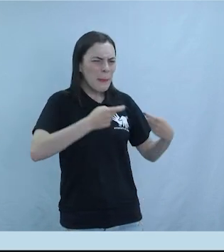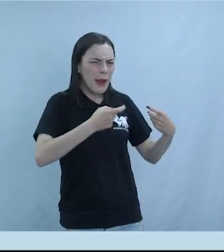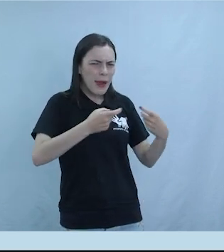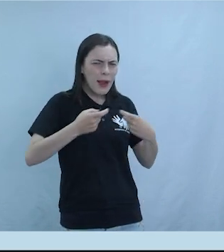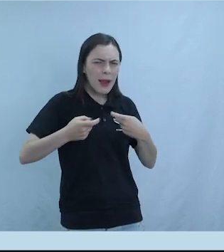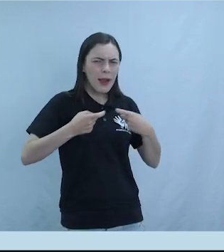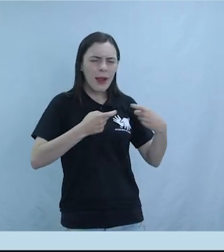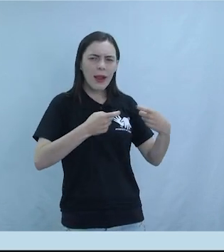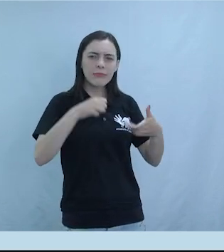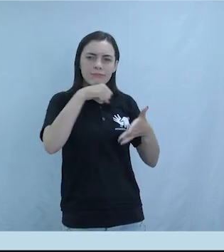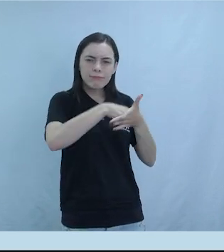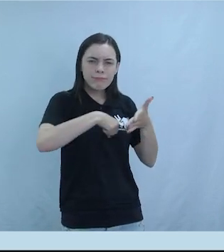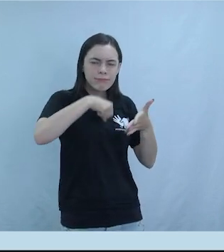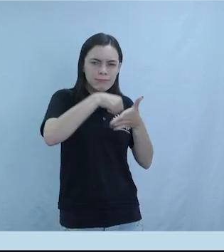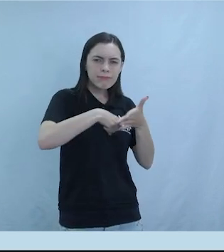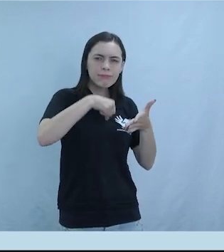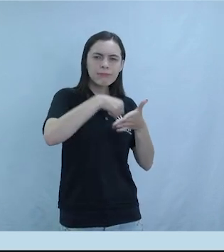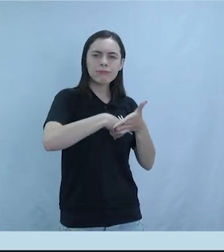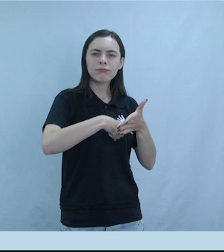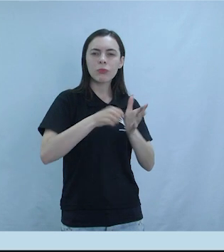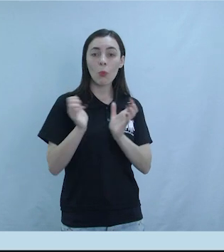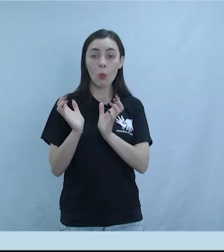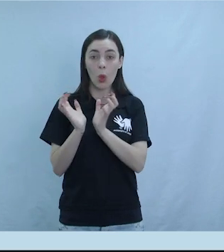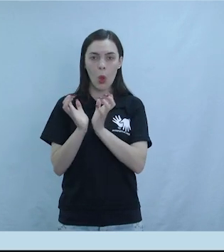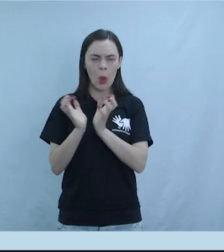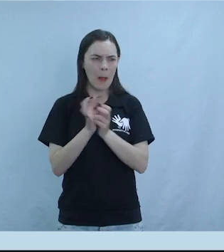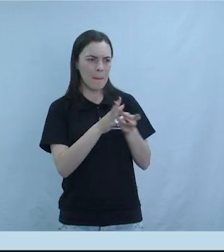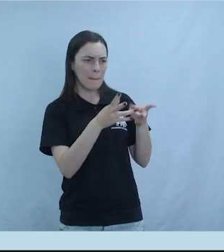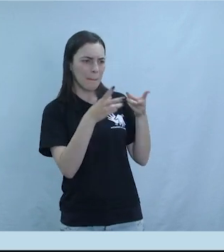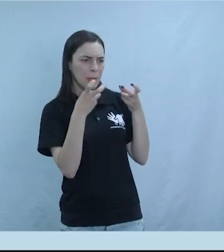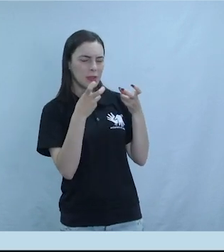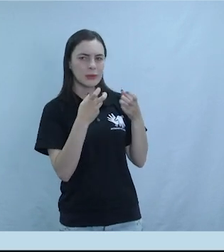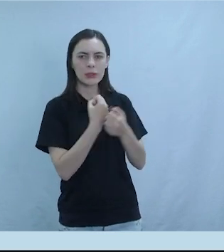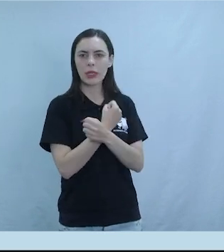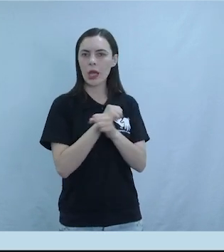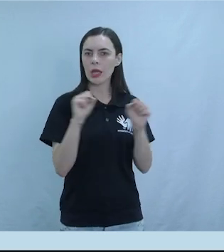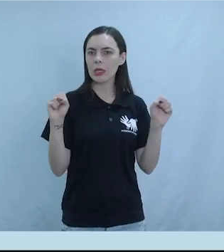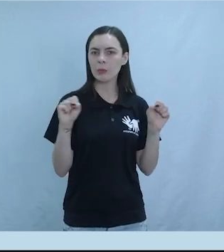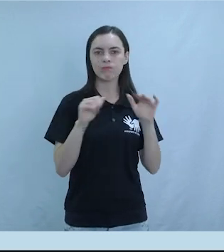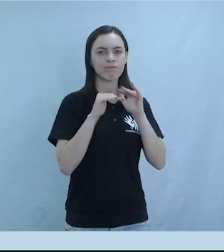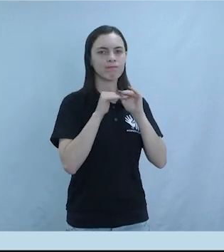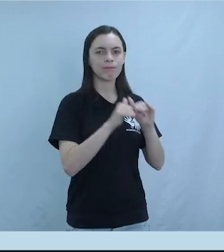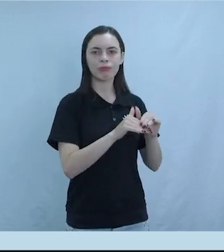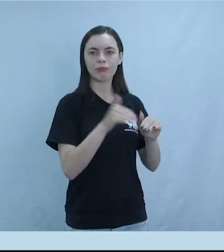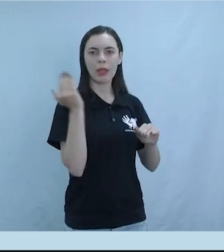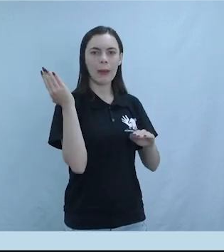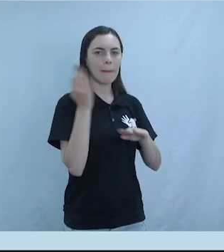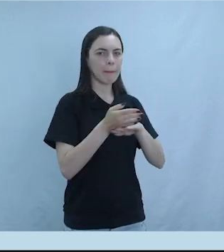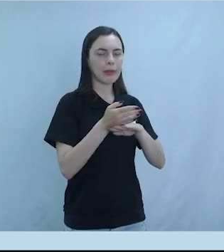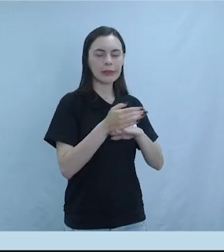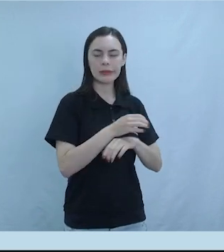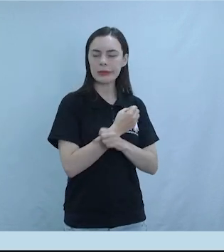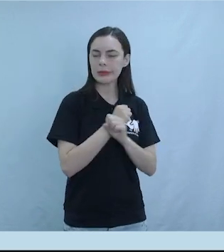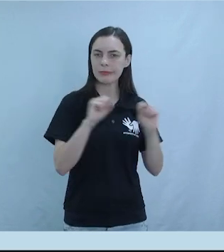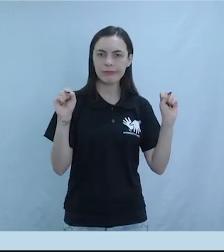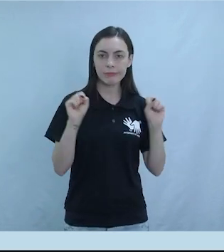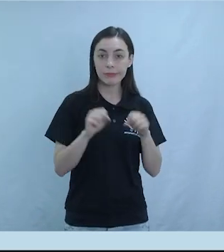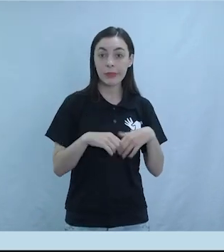lutas, os Bogatyrs viram que era impossível vencer aquela